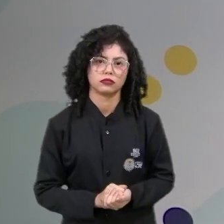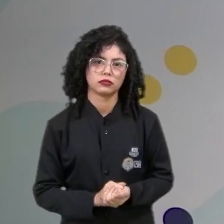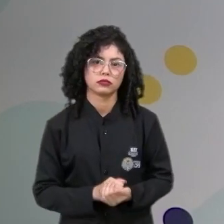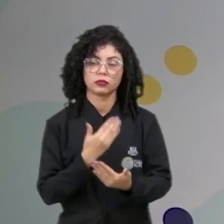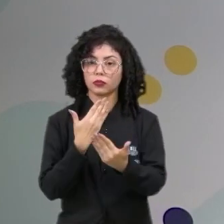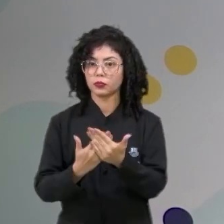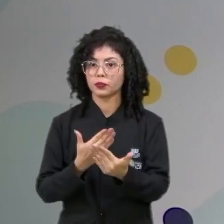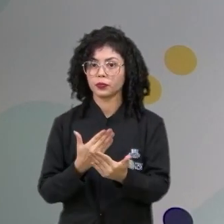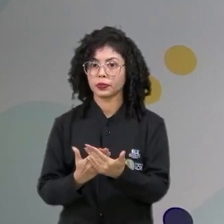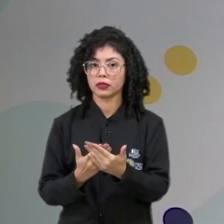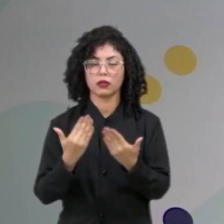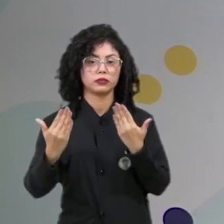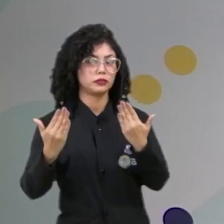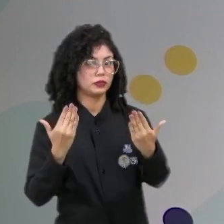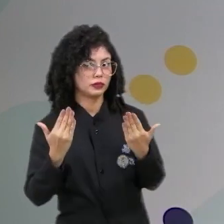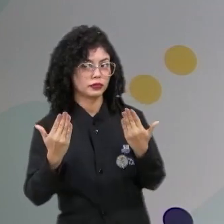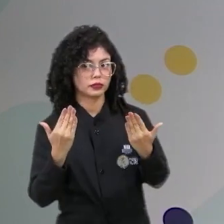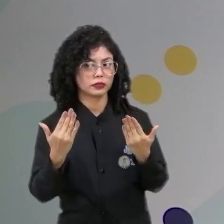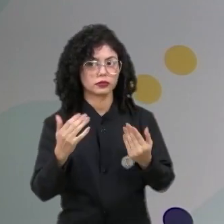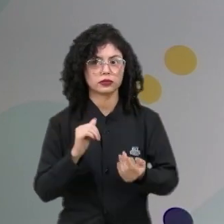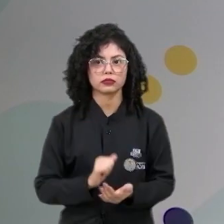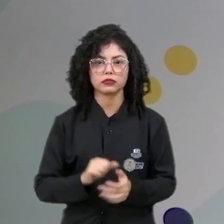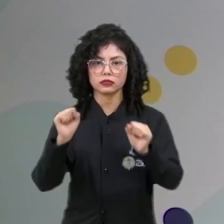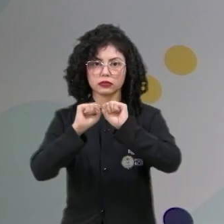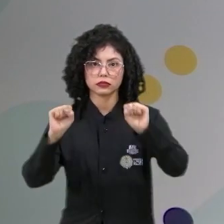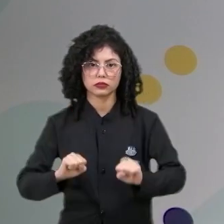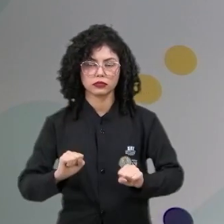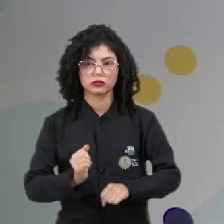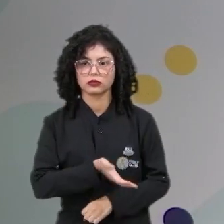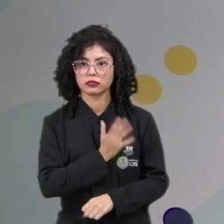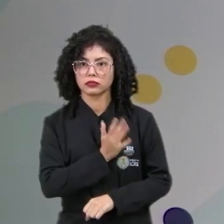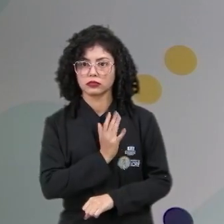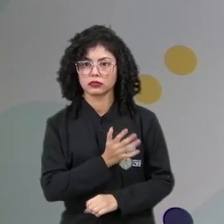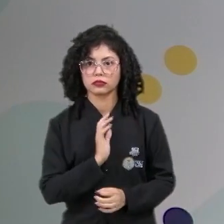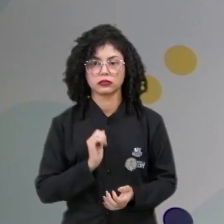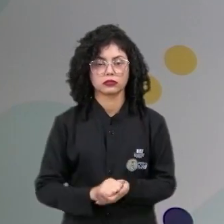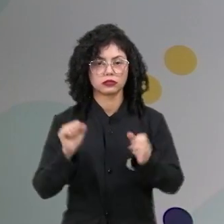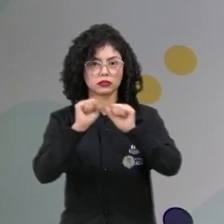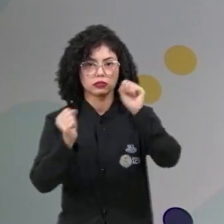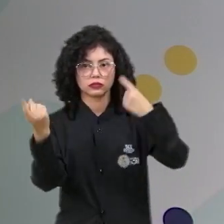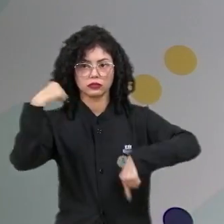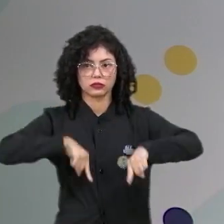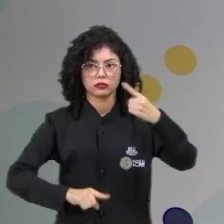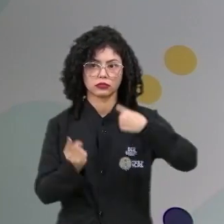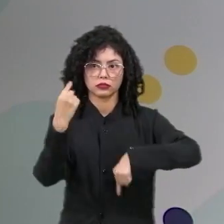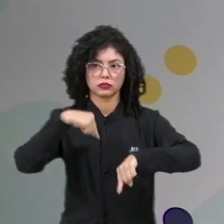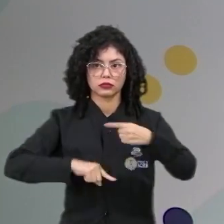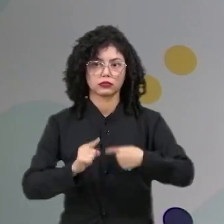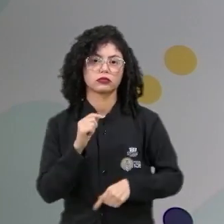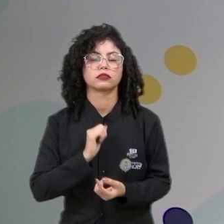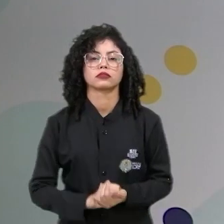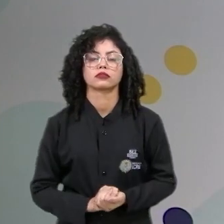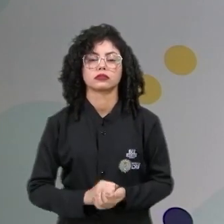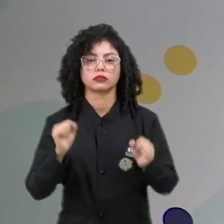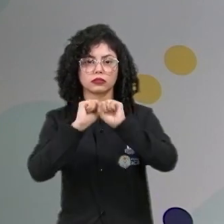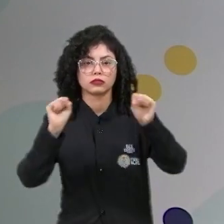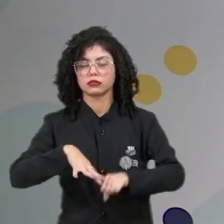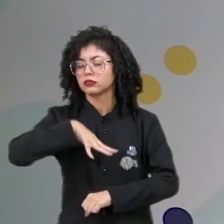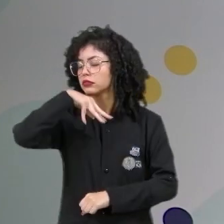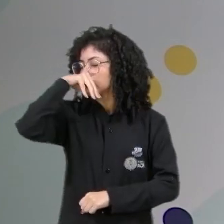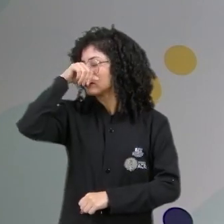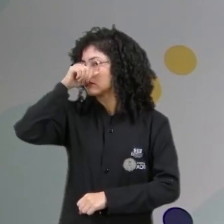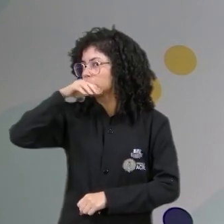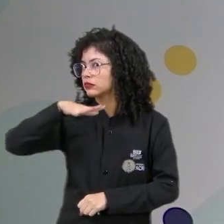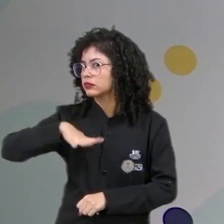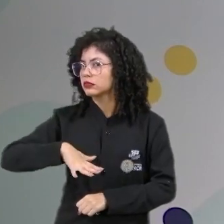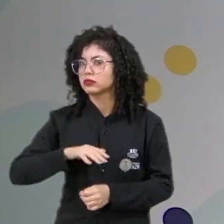o estudo comparativo do sistema cardiovascular, do sistema circulatório, né? Do sistema